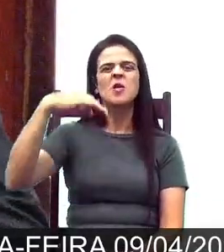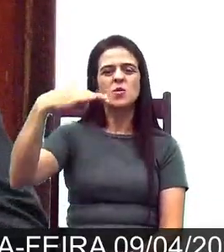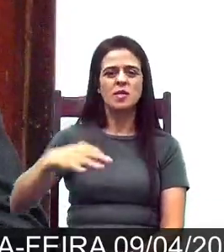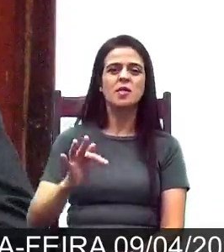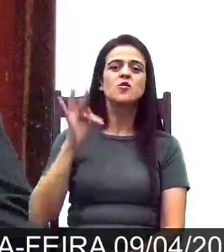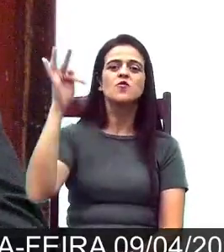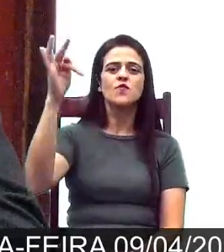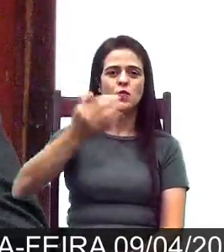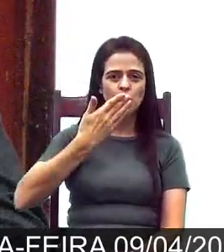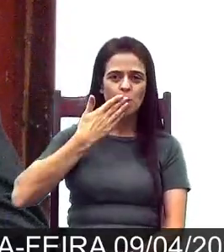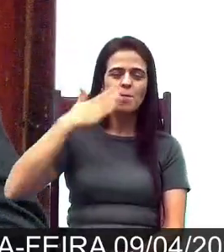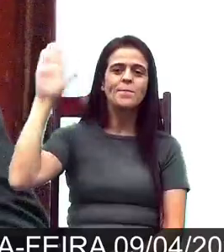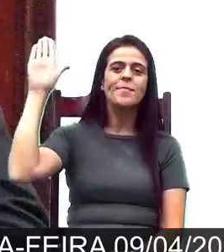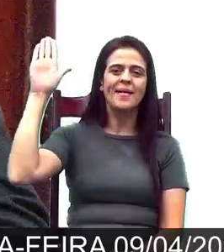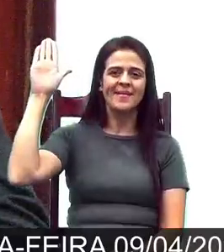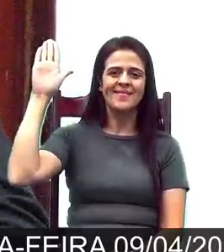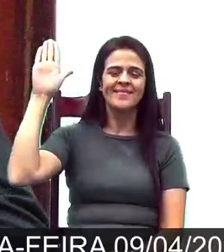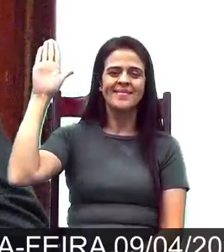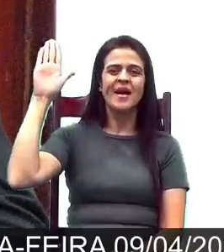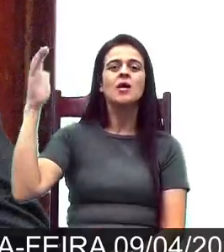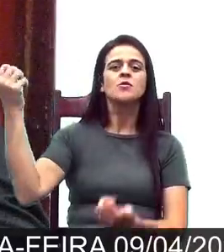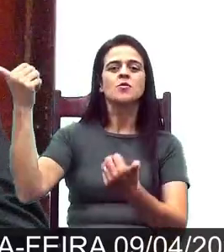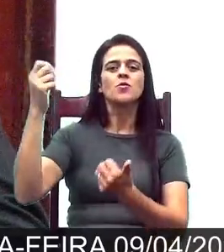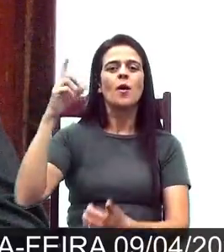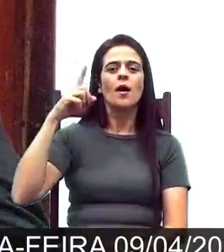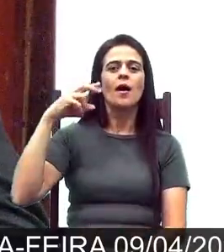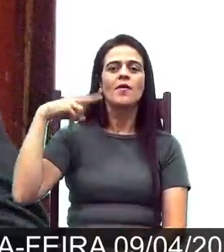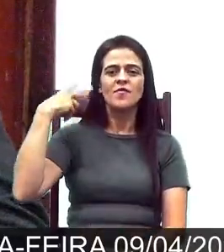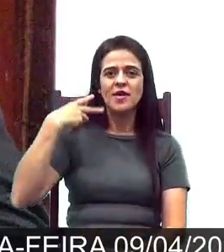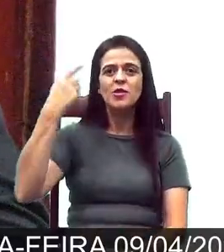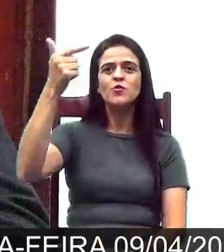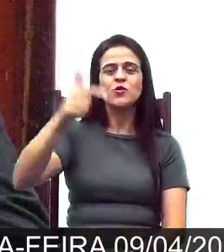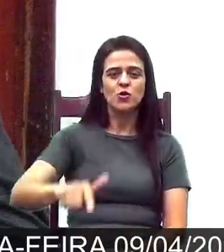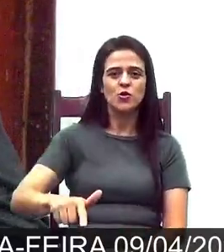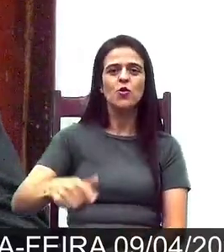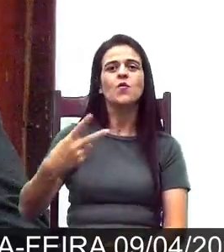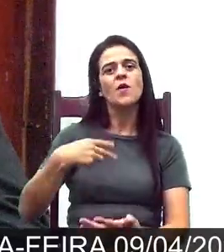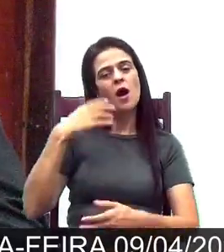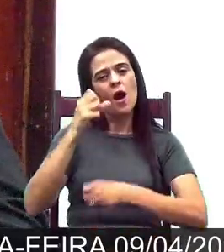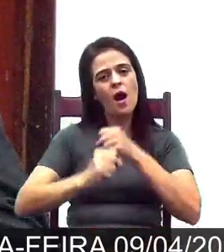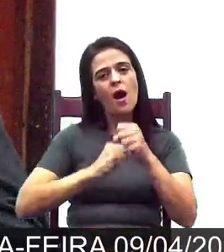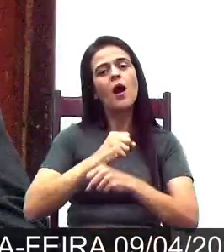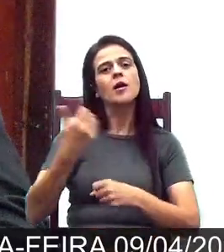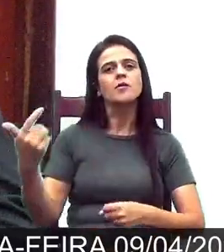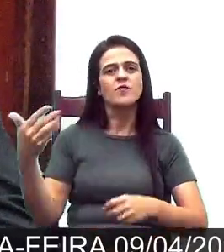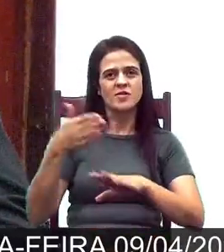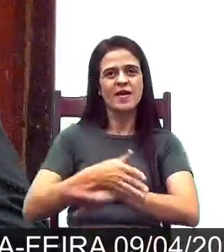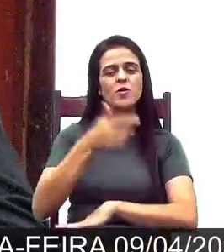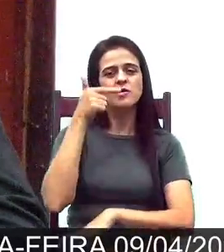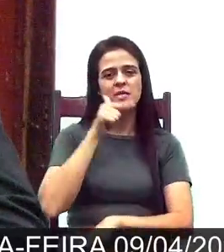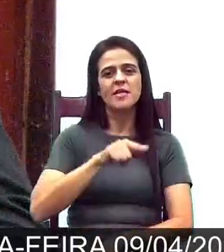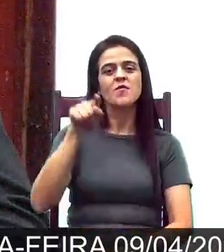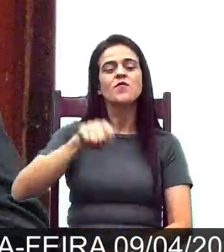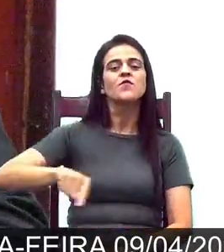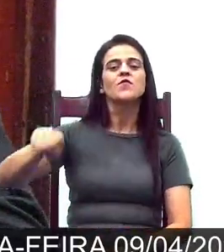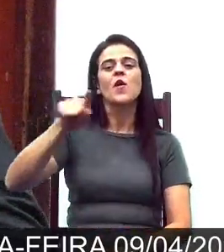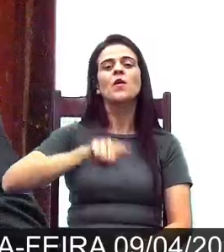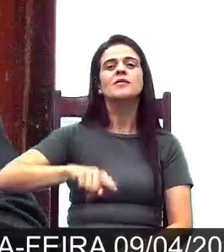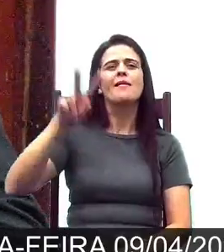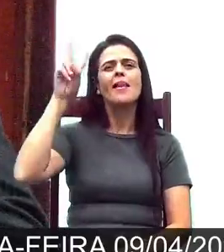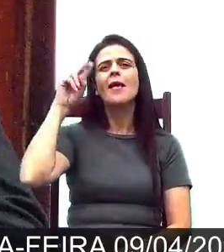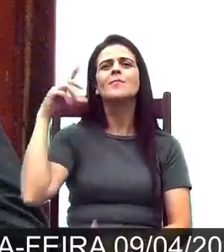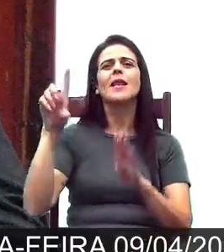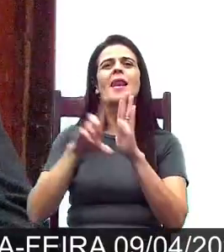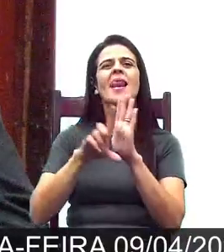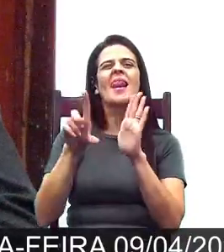vai conseguir o êxito. Estará aí novamente o ano que vem participando do nosso legislativo. Ele que fez a lei, né,